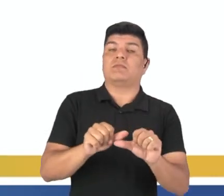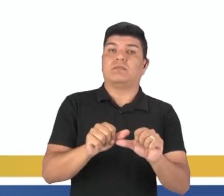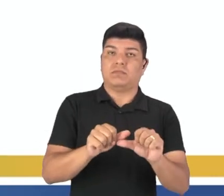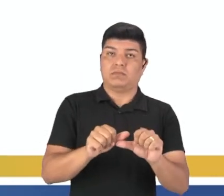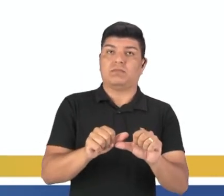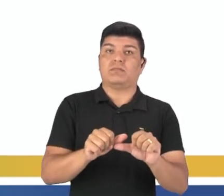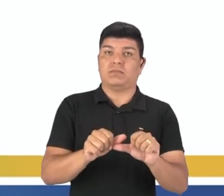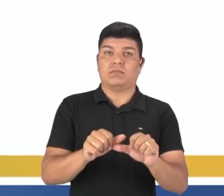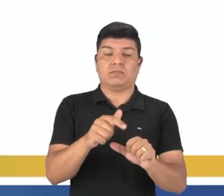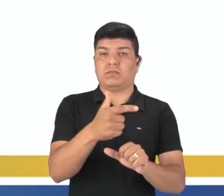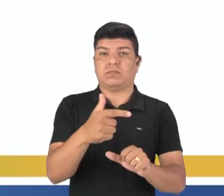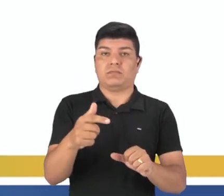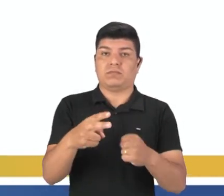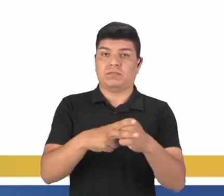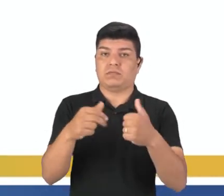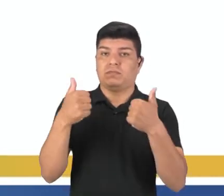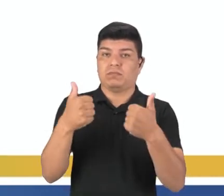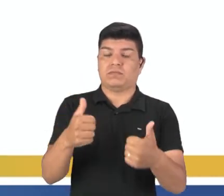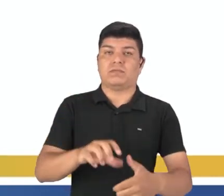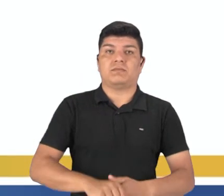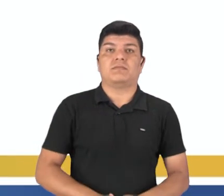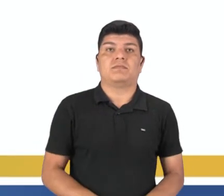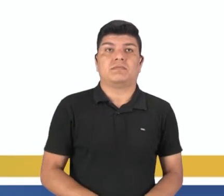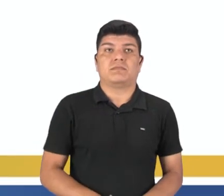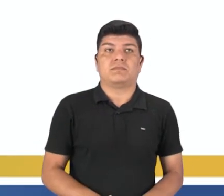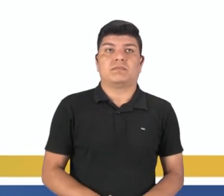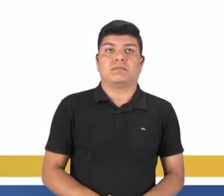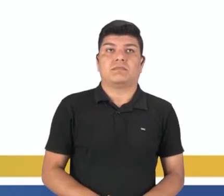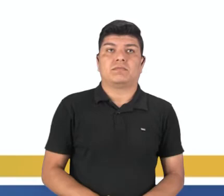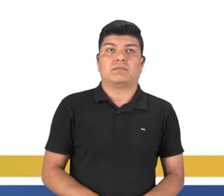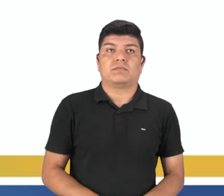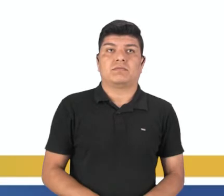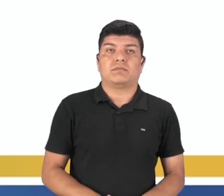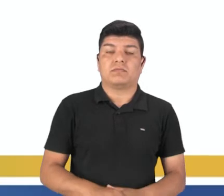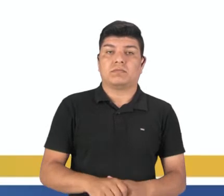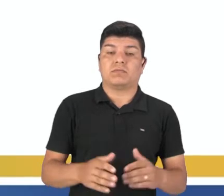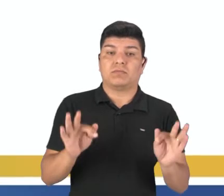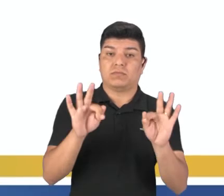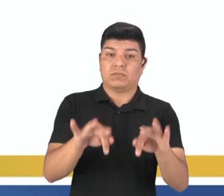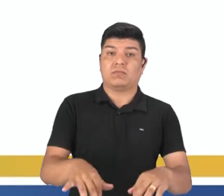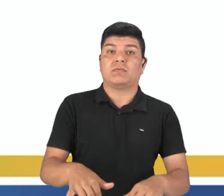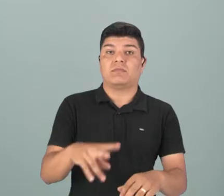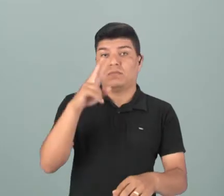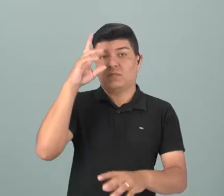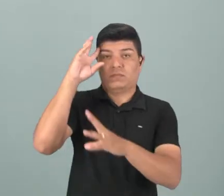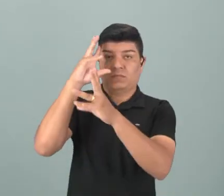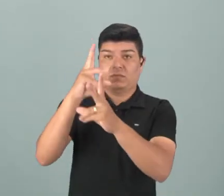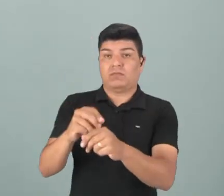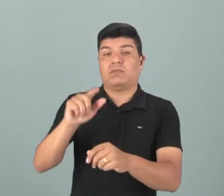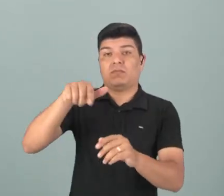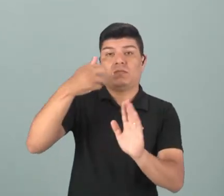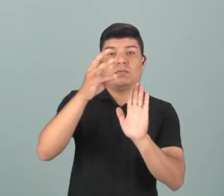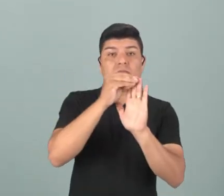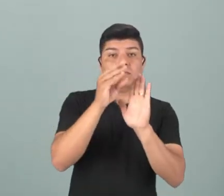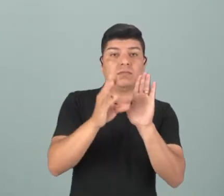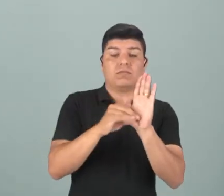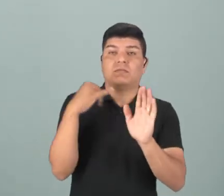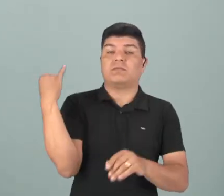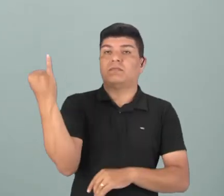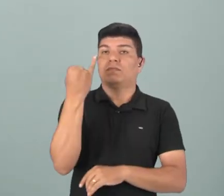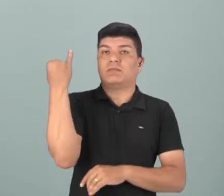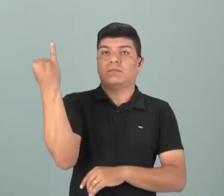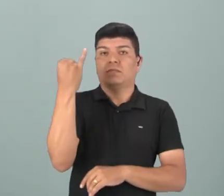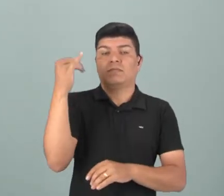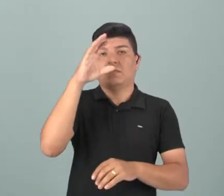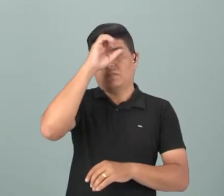falar Reeves não existe a CyberCook Berger e por último vamos lembrar um outro conteúdo também muito